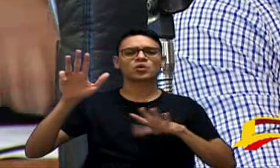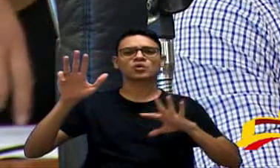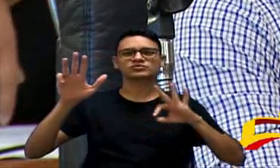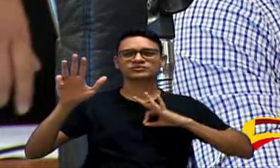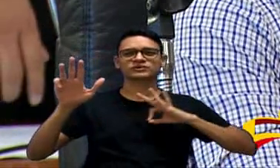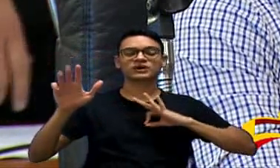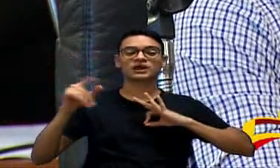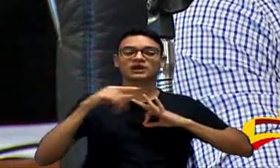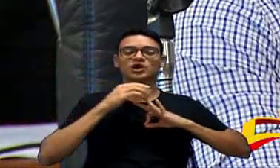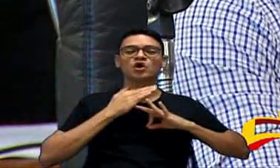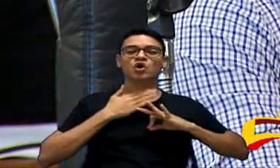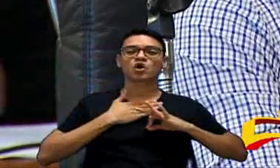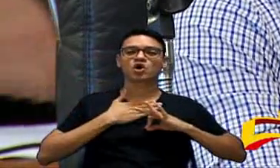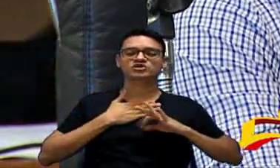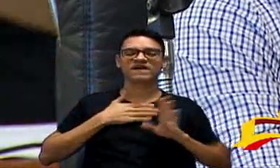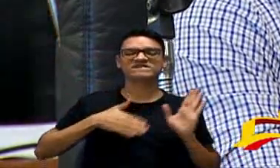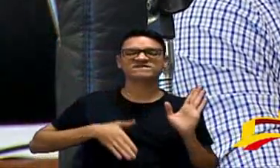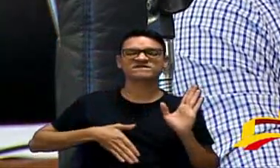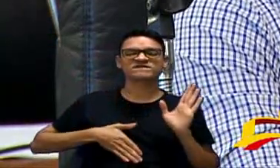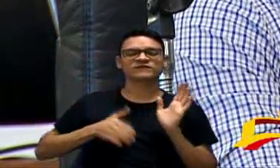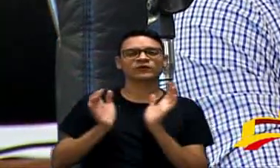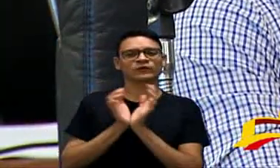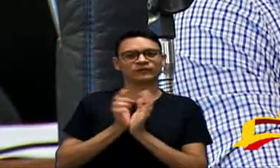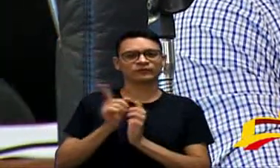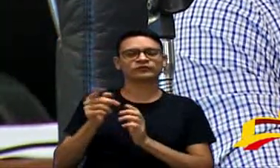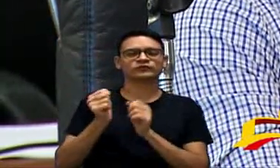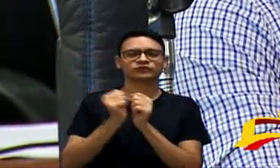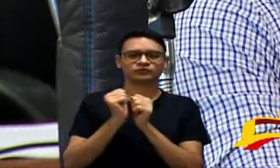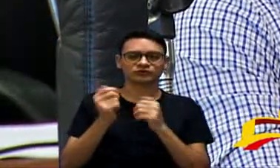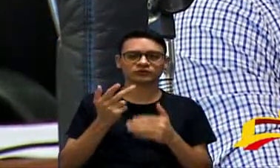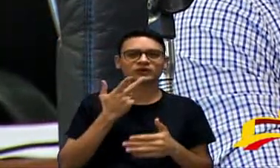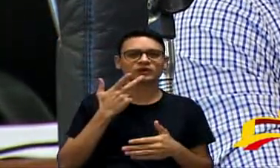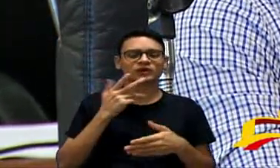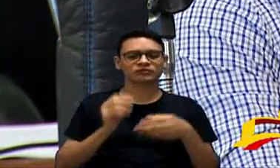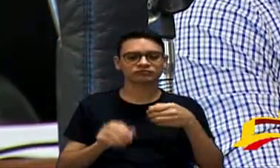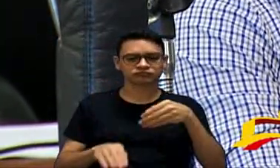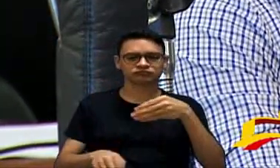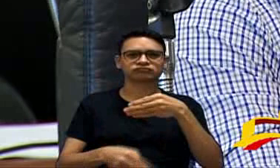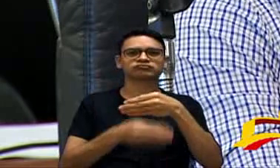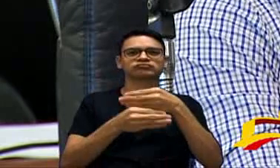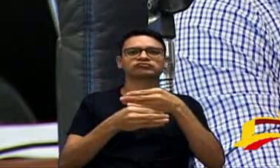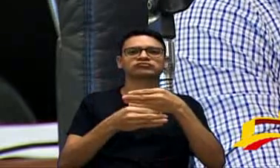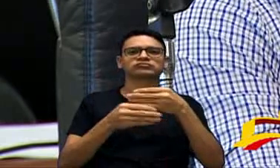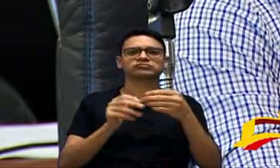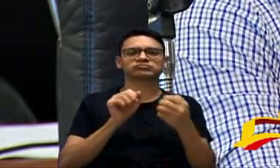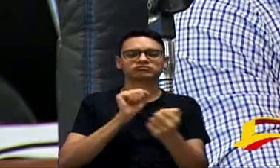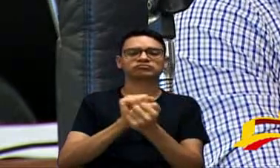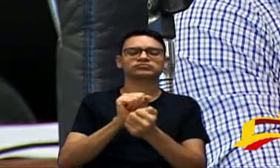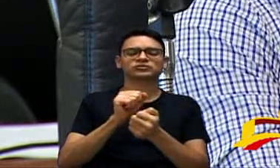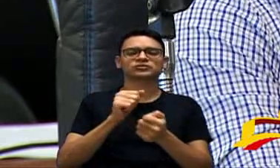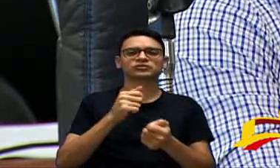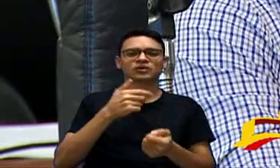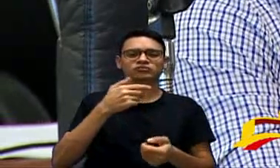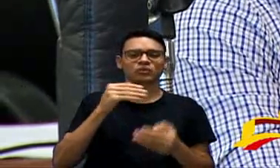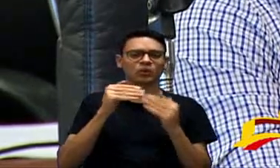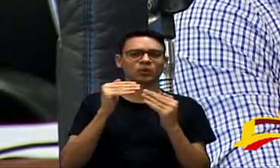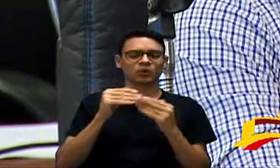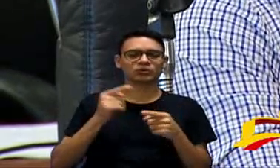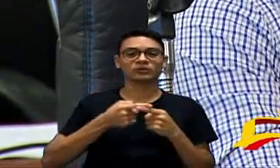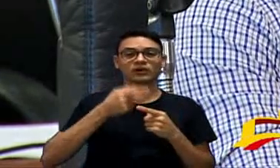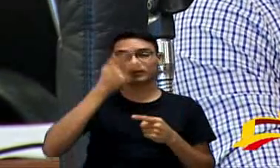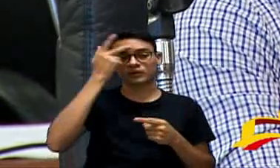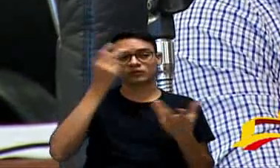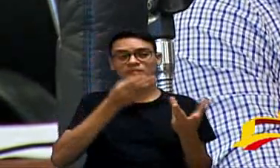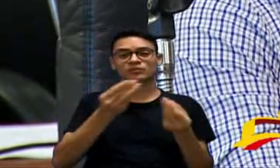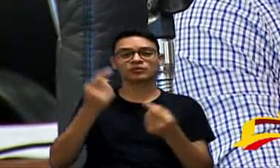de bandidos, isso é verdade. Então, eu quero deixar aqui meu total apoio a essa fala dela, porque expressou o que muitas pessoas pensam sobre